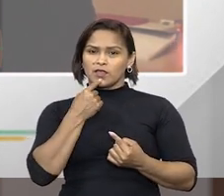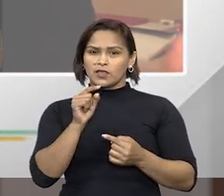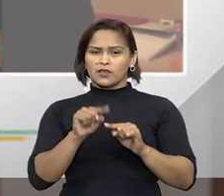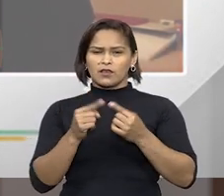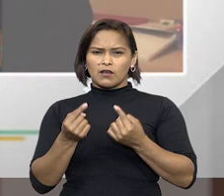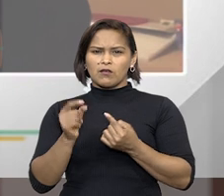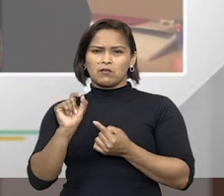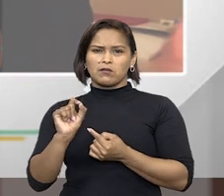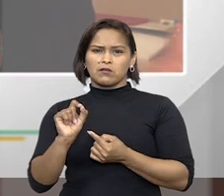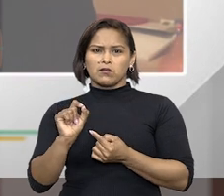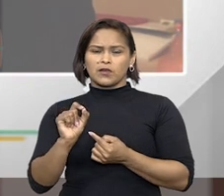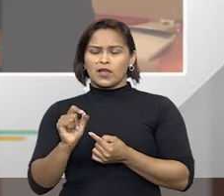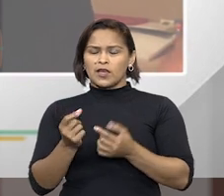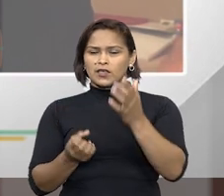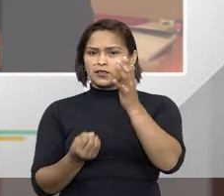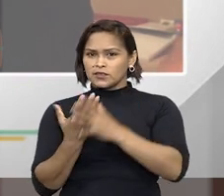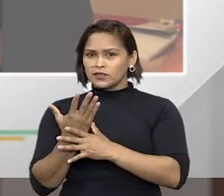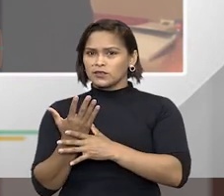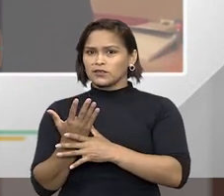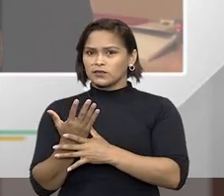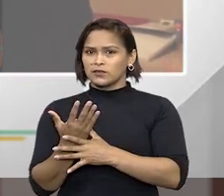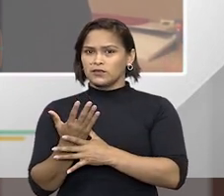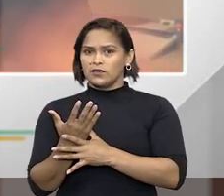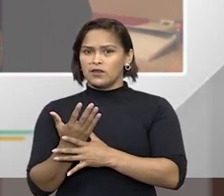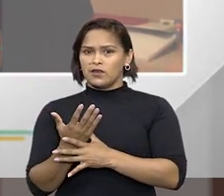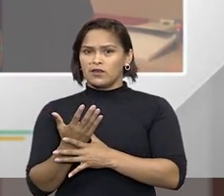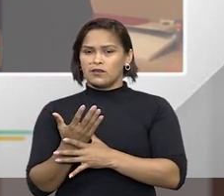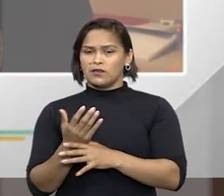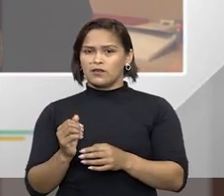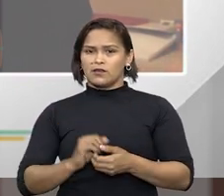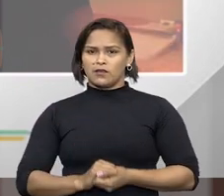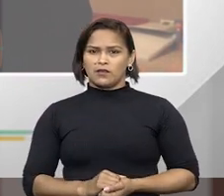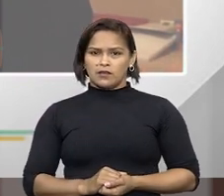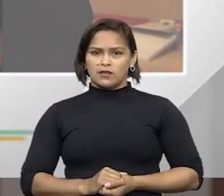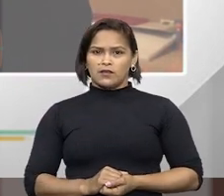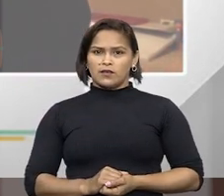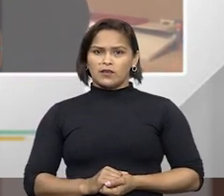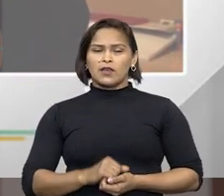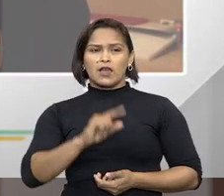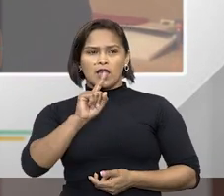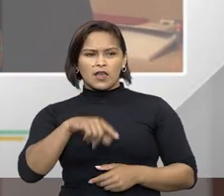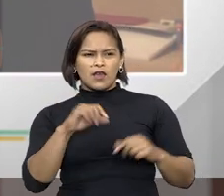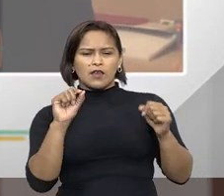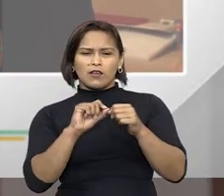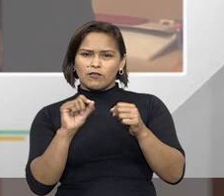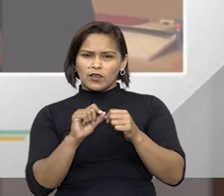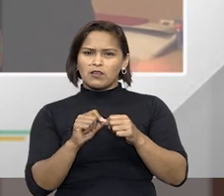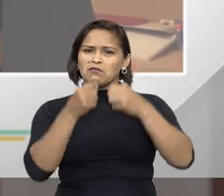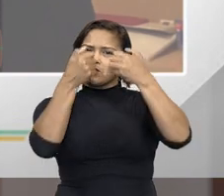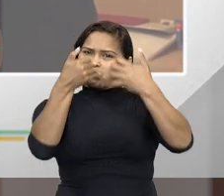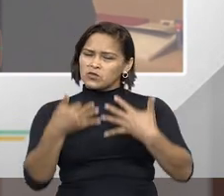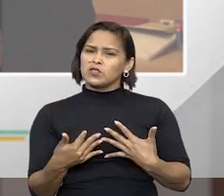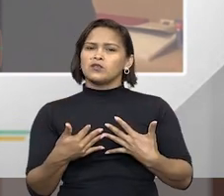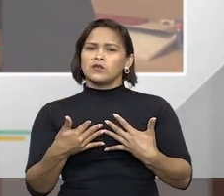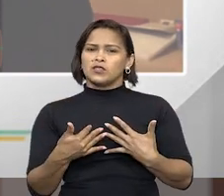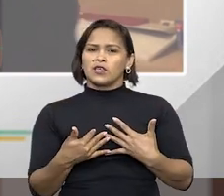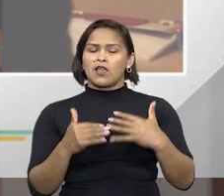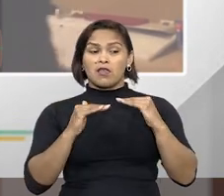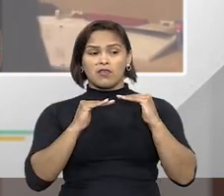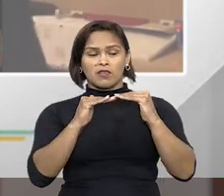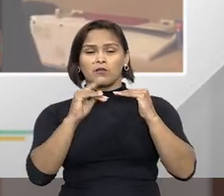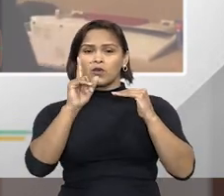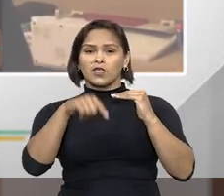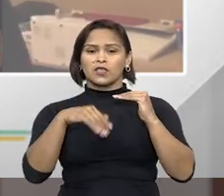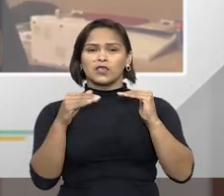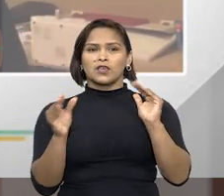essa criação, ela é bem-fazeja, foi bem-vinda, na medida em que ela supre,